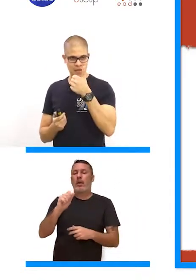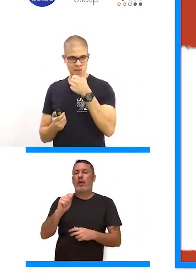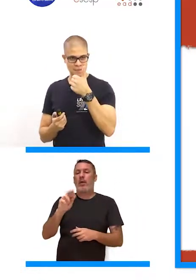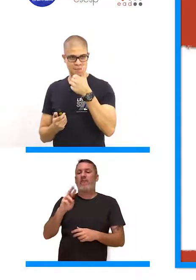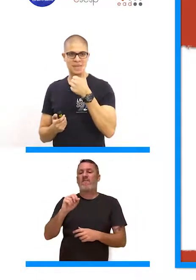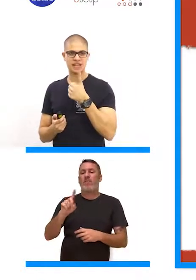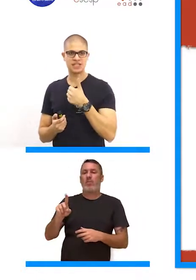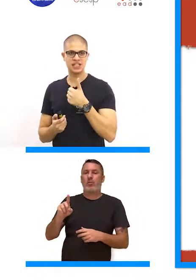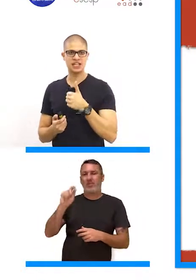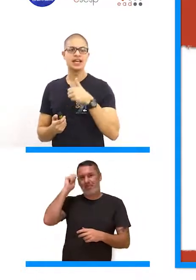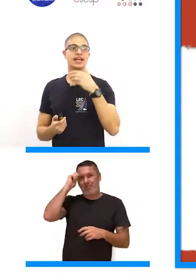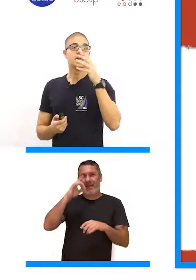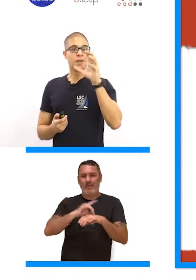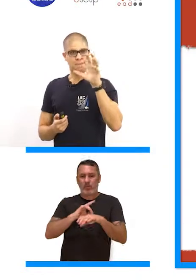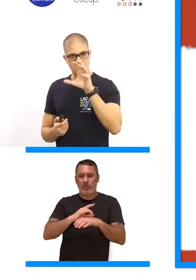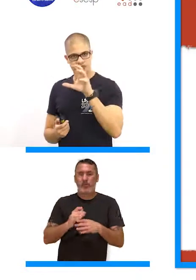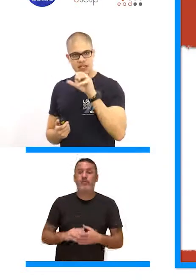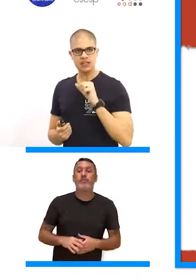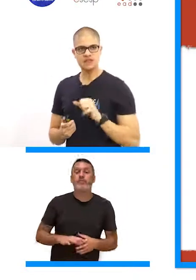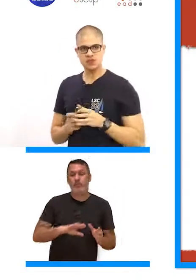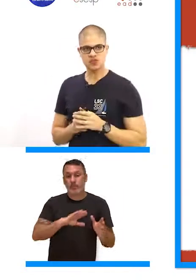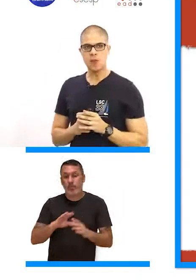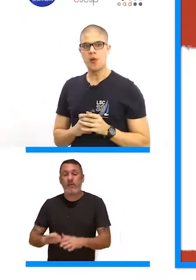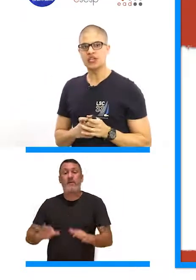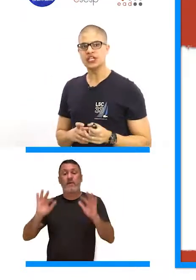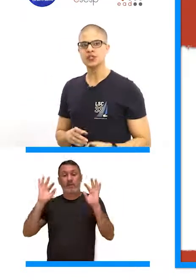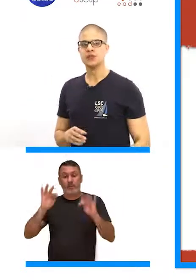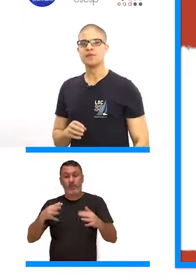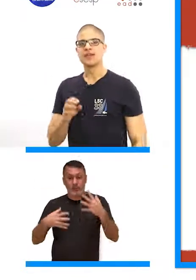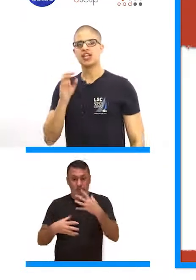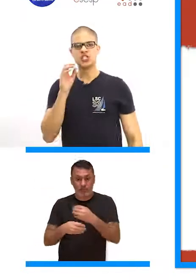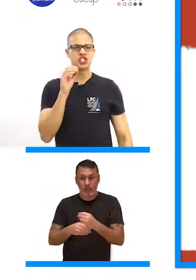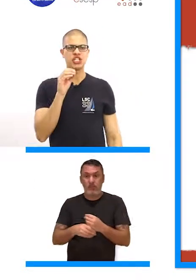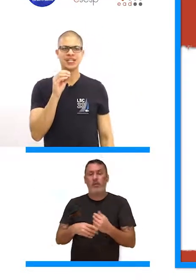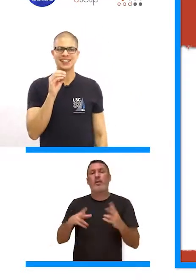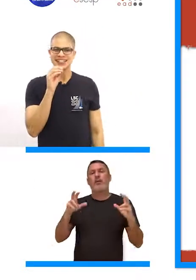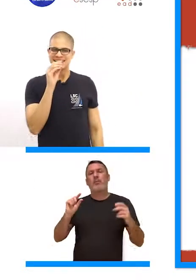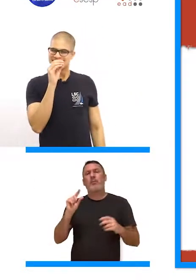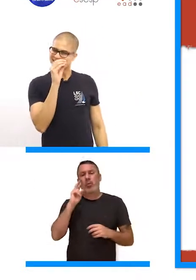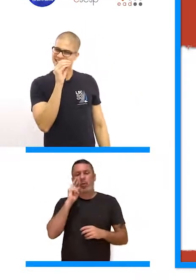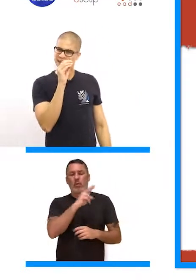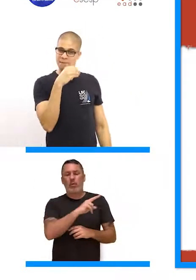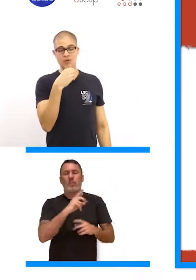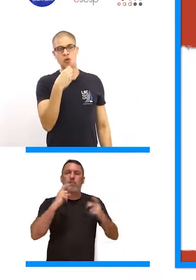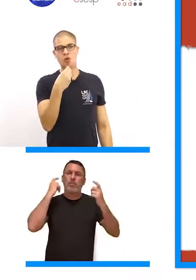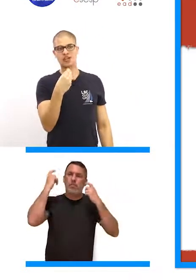Tudo bem? Maravilha? Por fim, vamos falar um pouquinho de